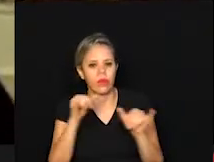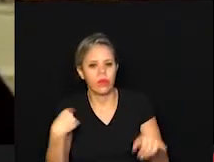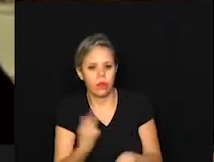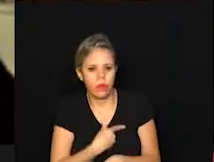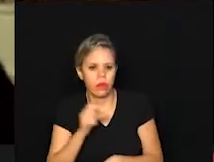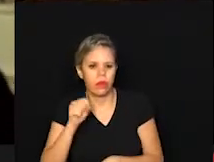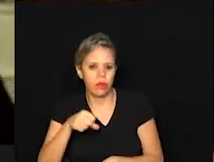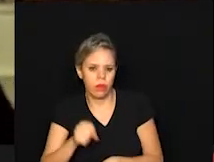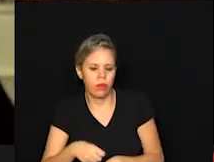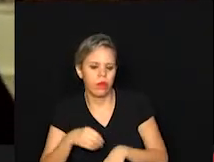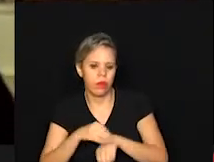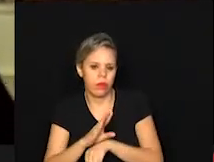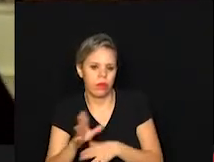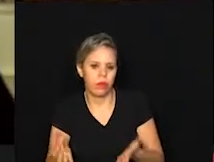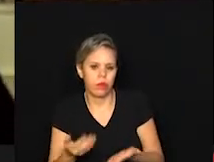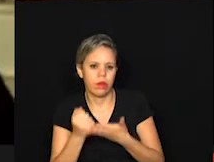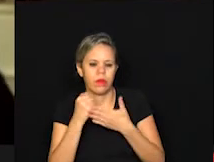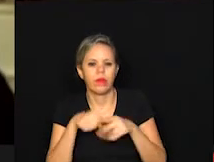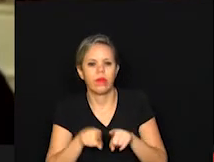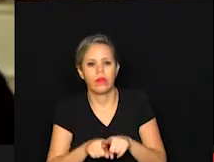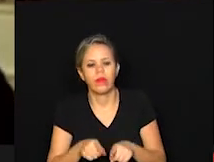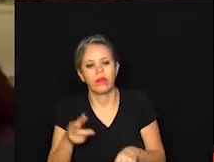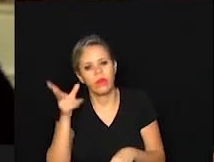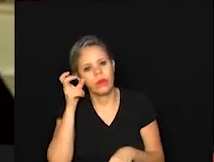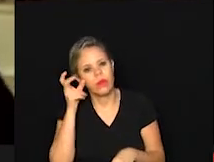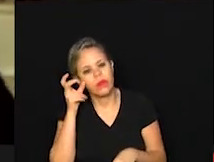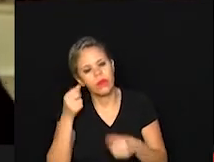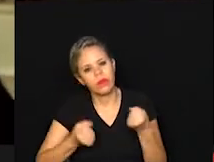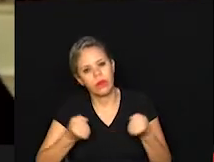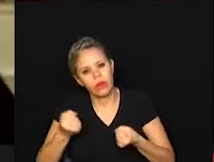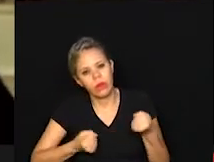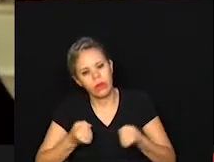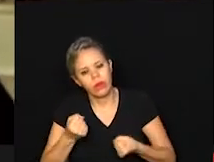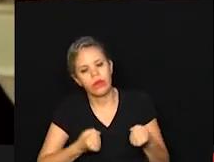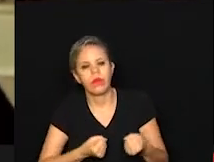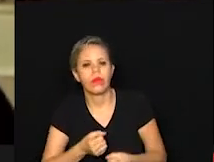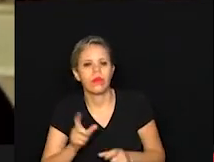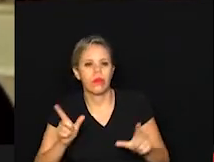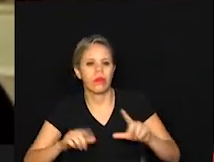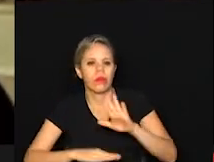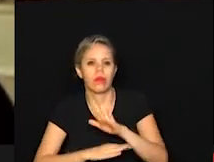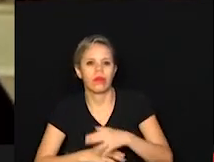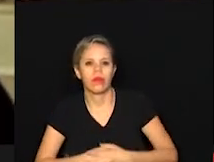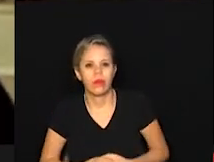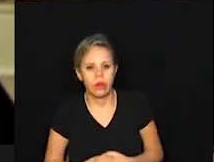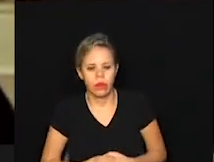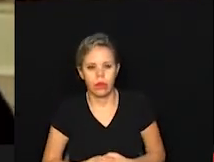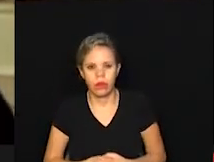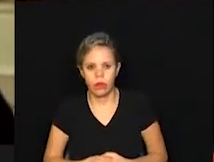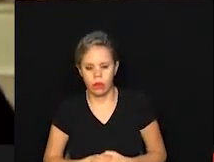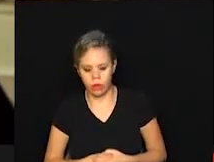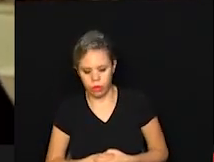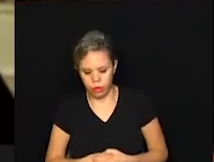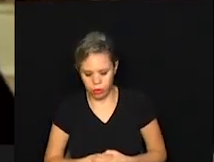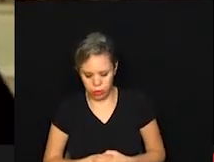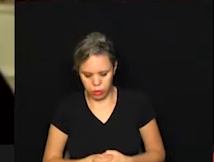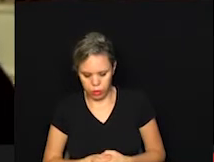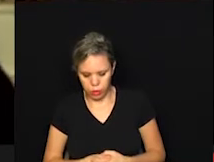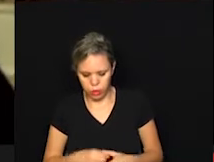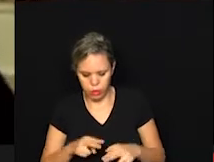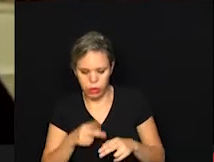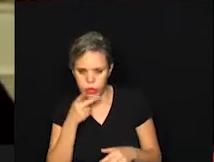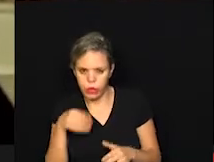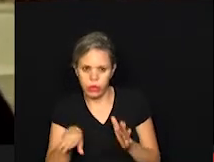sim, dado aqui as contribuições, eu estava ouvindo no carro, né, pela TV Câmara, por isso até que